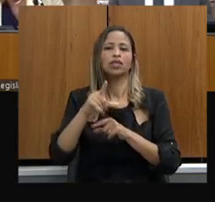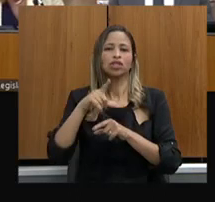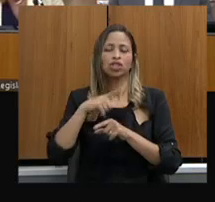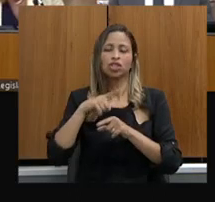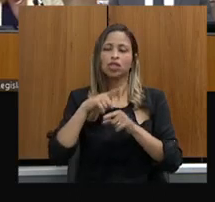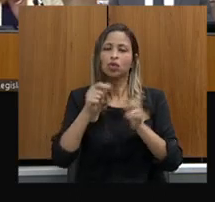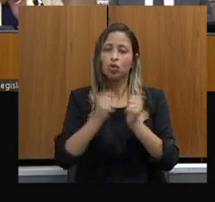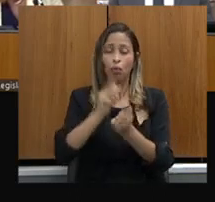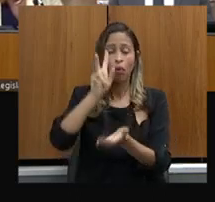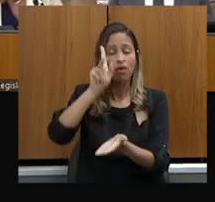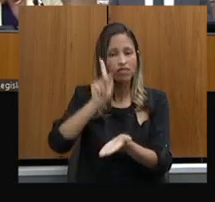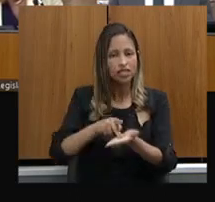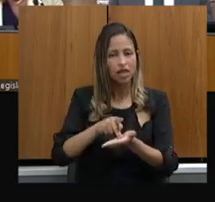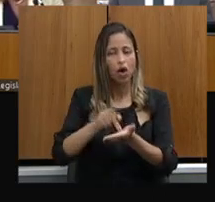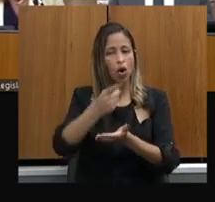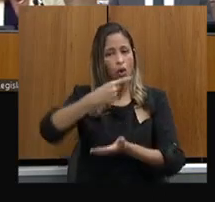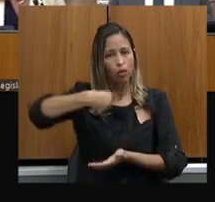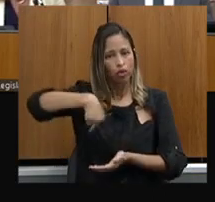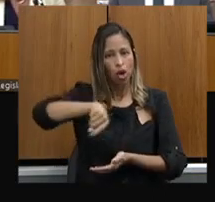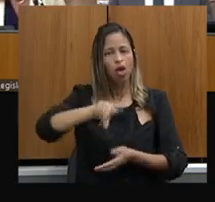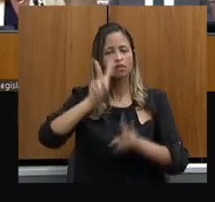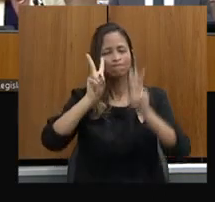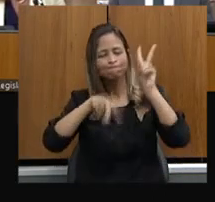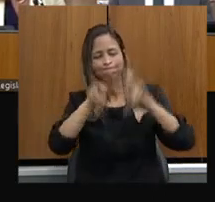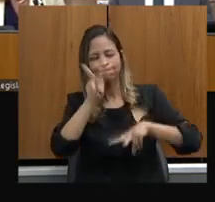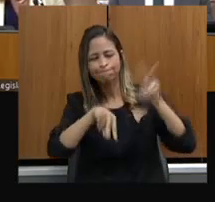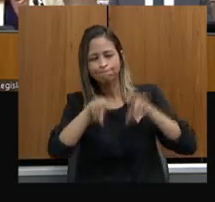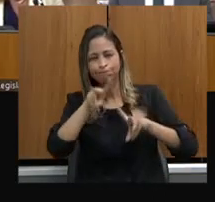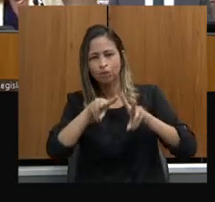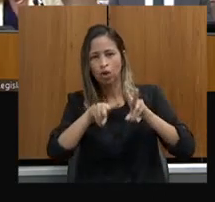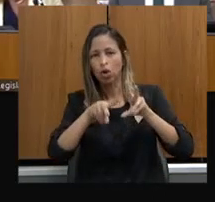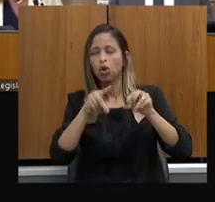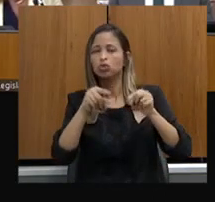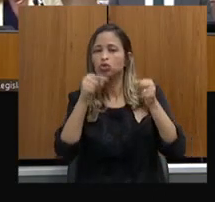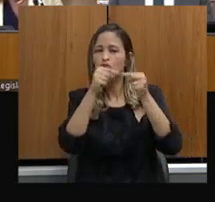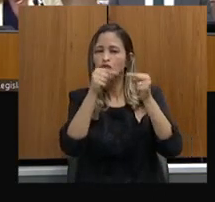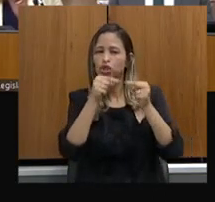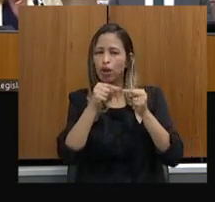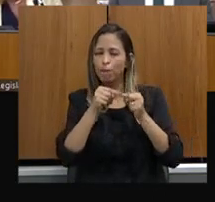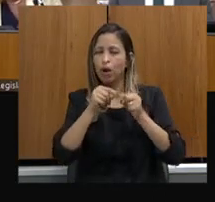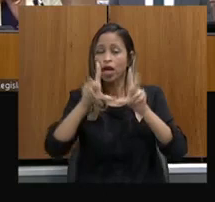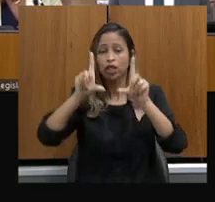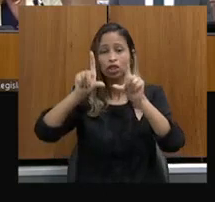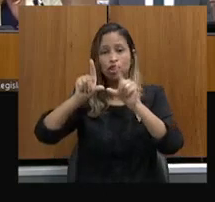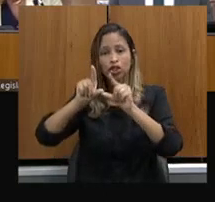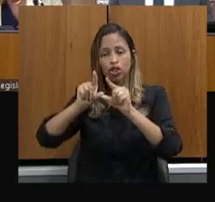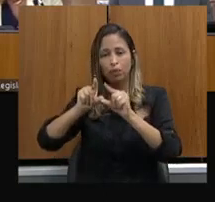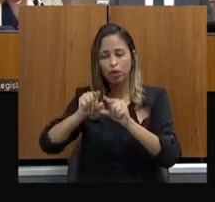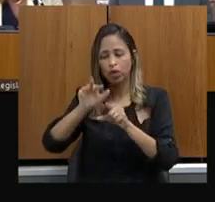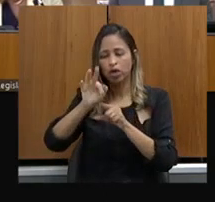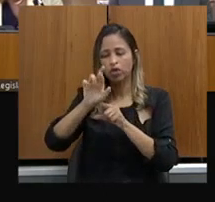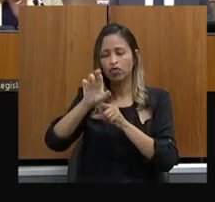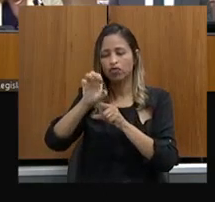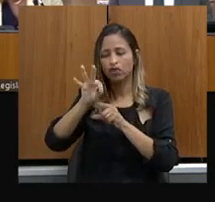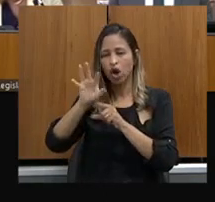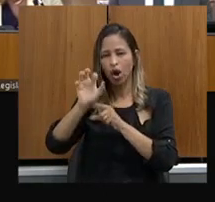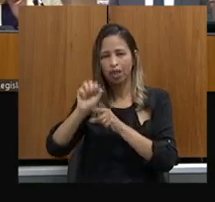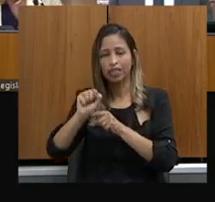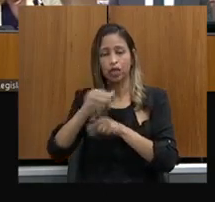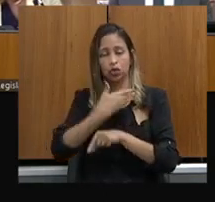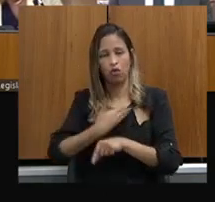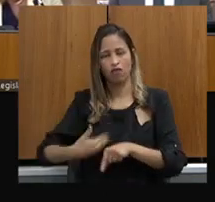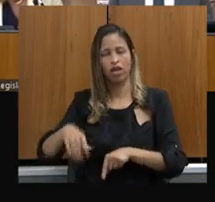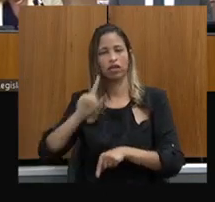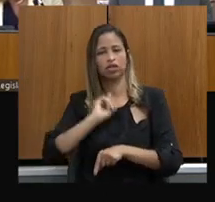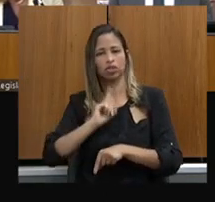da frota oficial então nós revisamos o nosso modelo de gestão de Frota reduzimos a frota oficial do governo de Minas